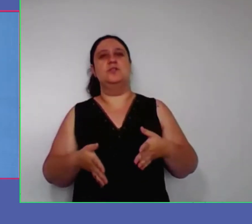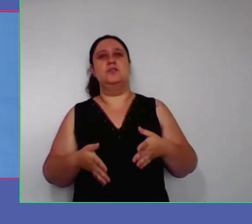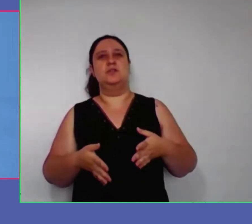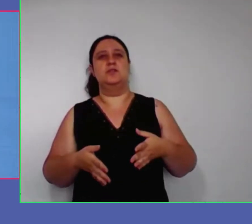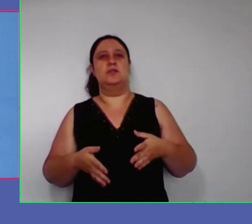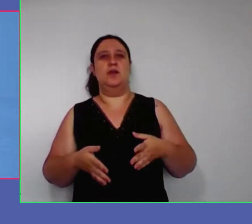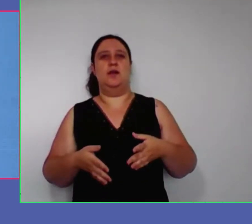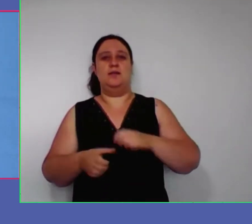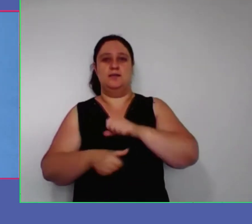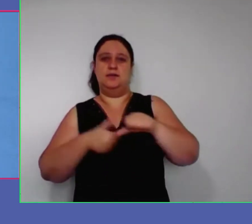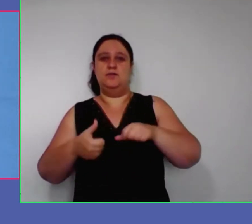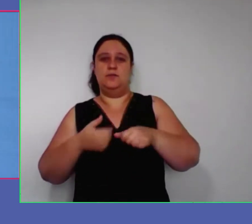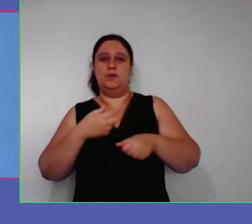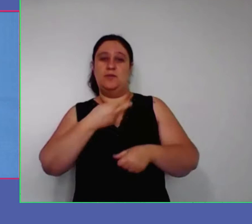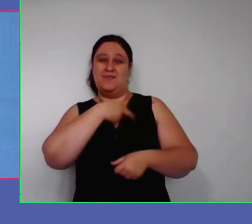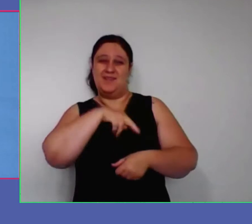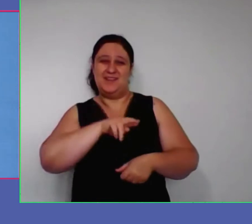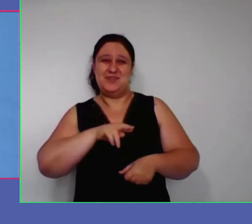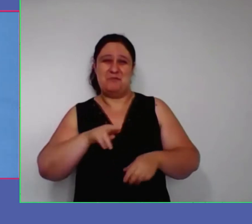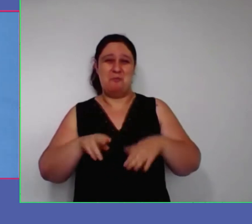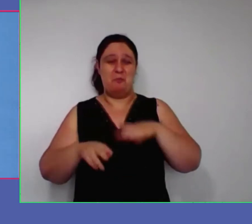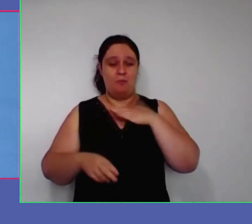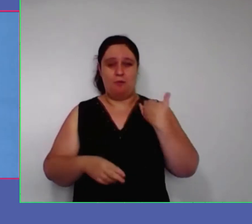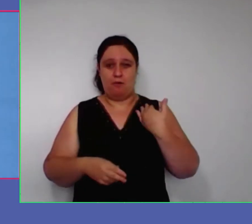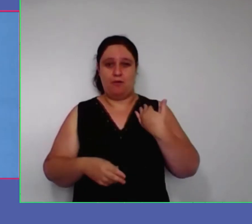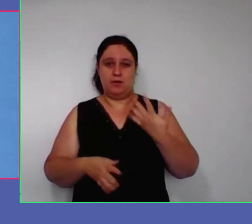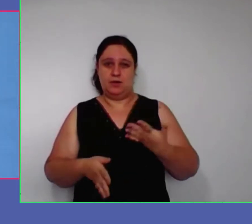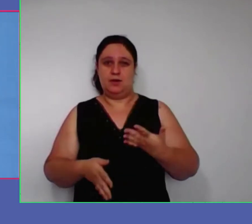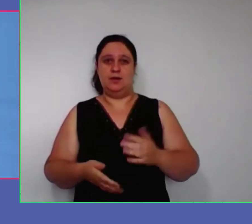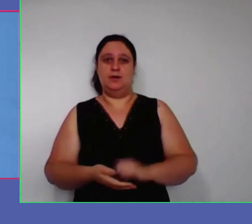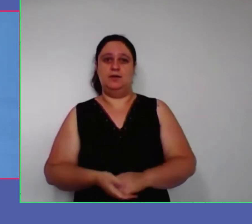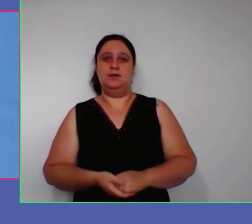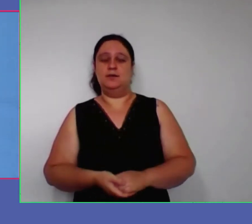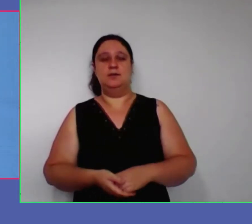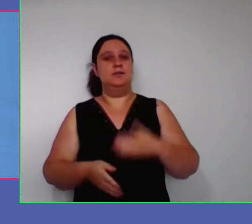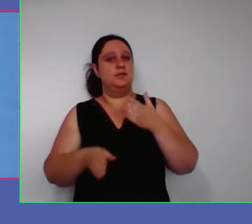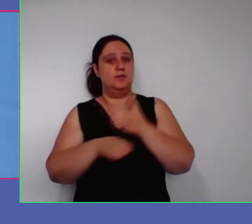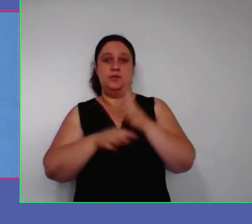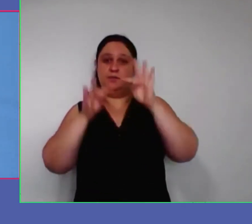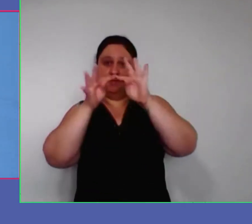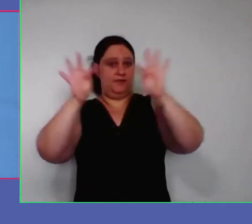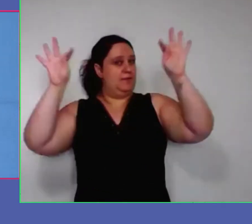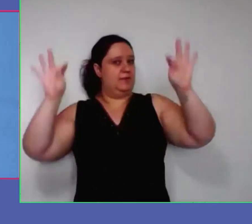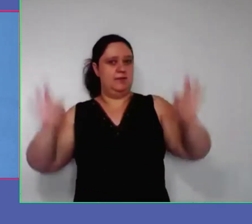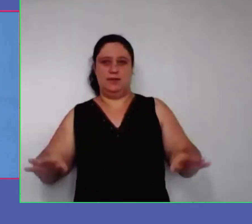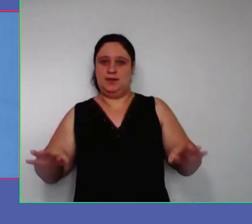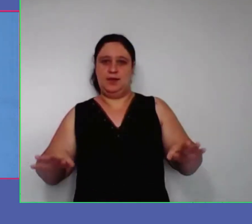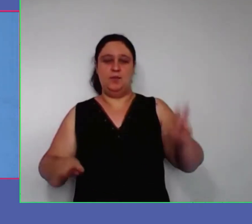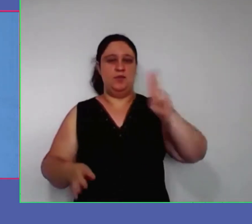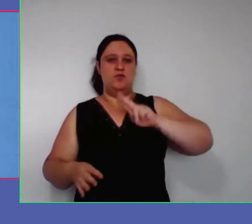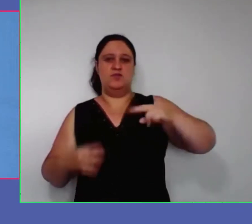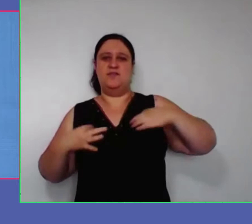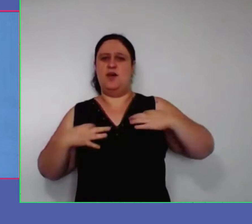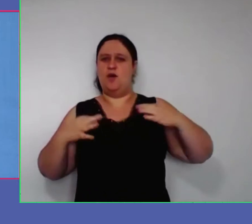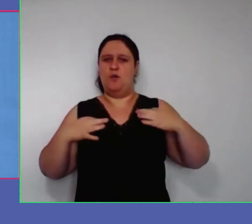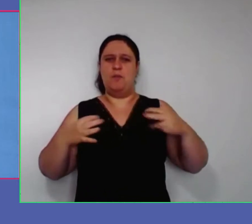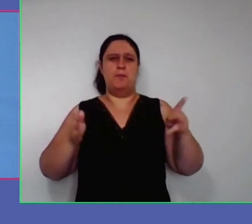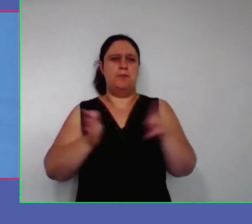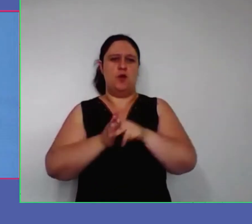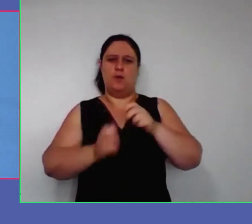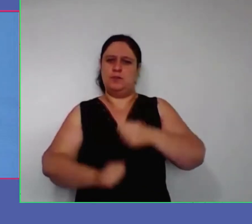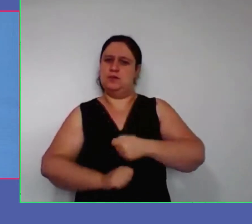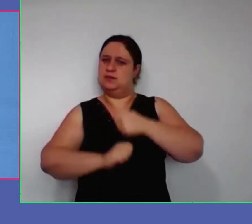não estava, né, servindo no templo, nem vestia de vestes finas sacerdotais, nem comia